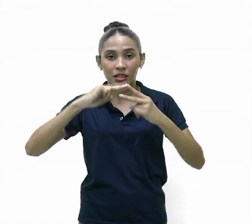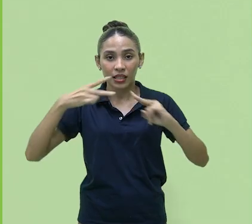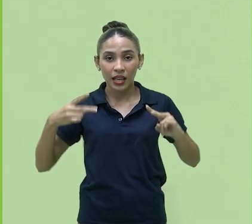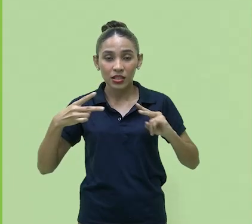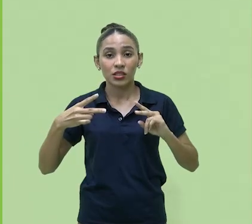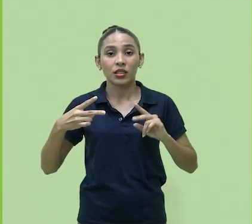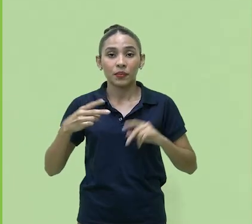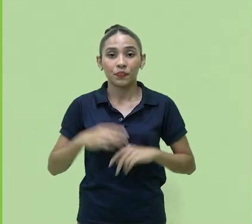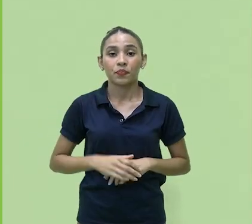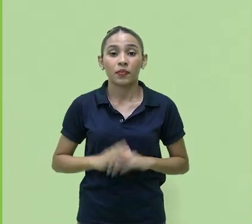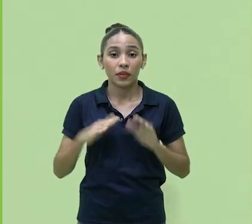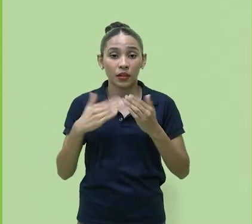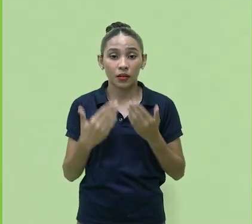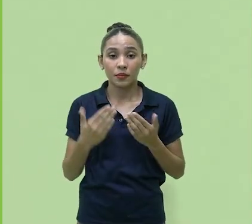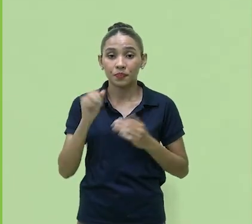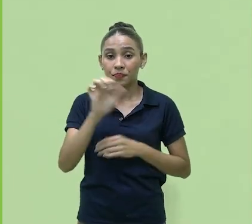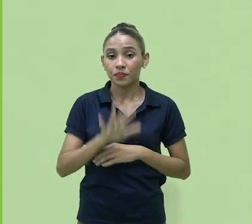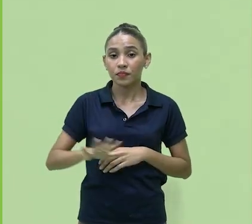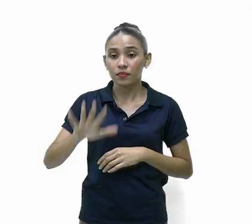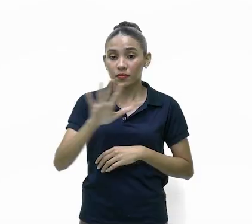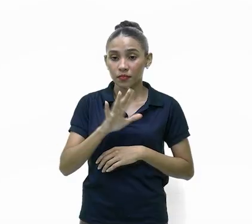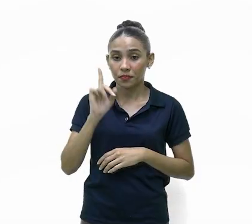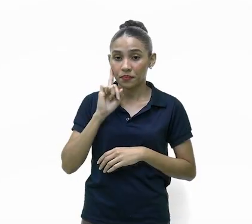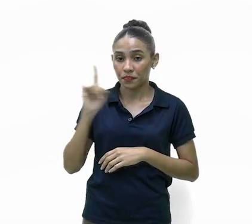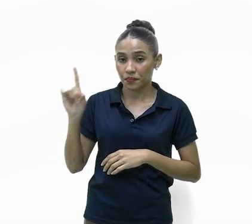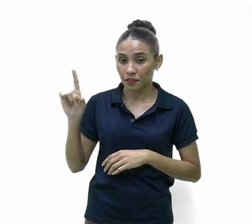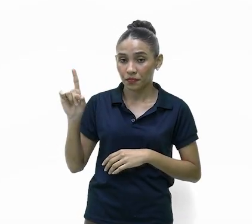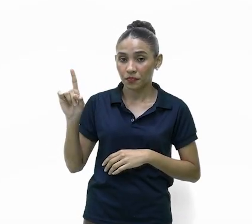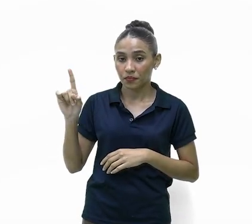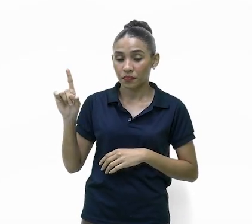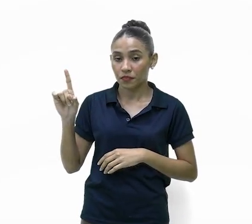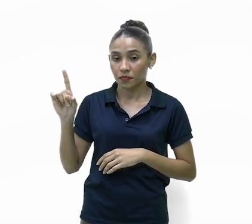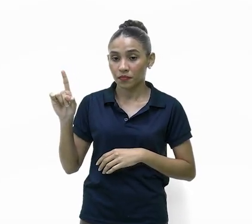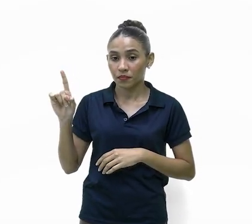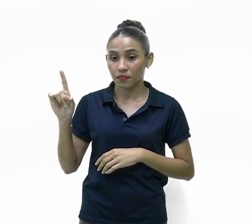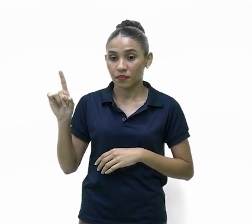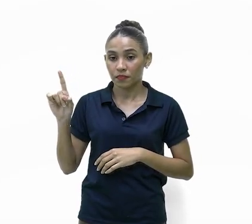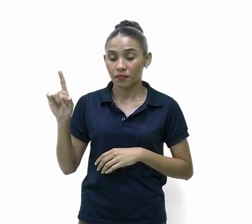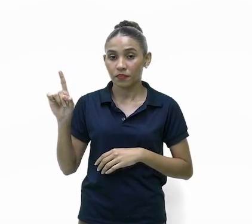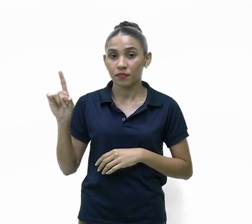um parêntese, aí vocês estão vendo na imagem, né, uma pessoa, né,